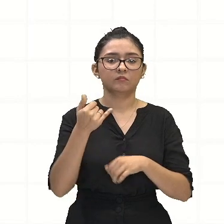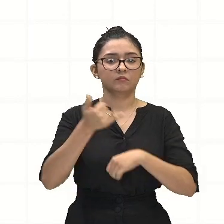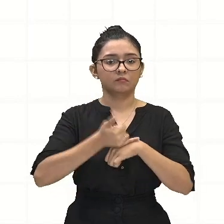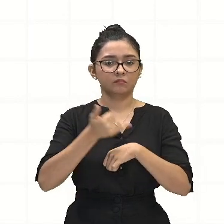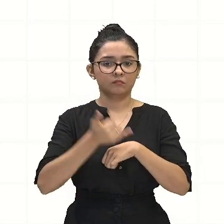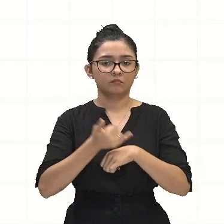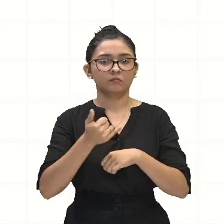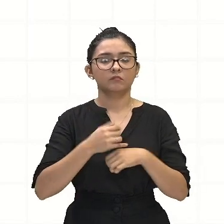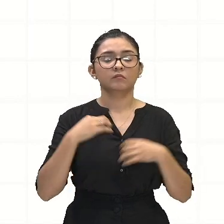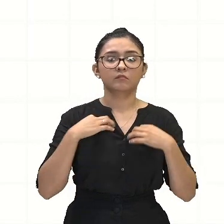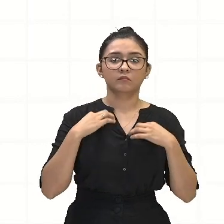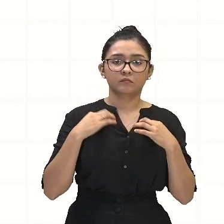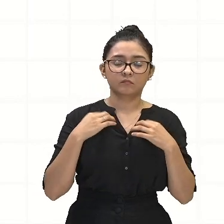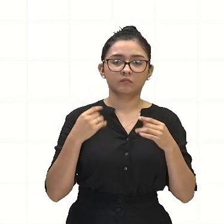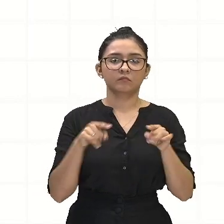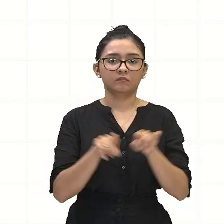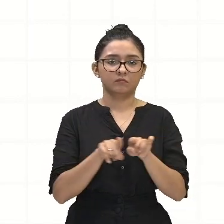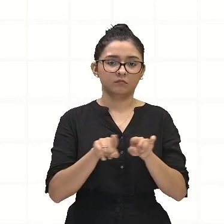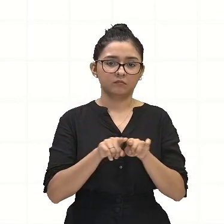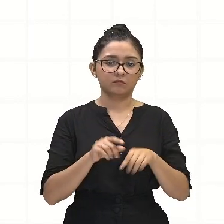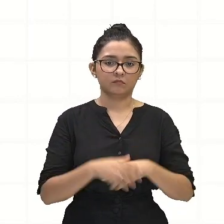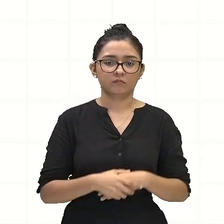metais, tecidos e